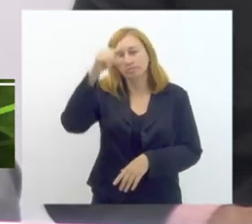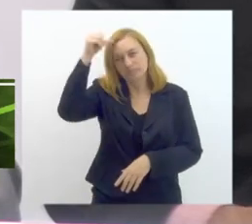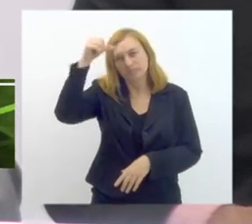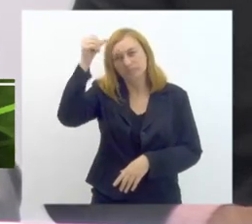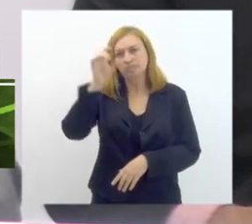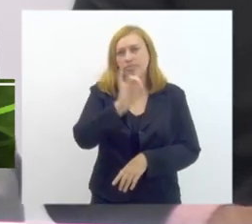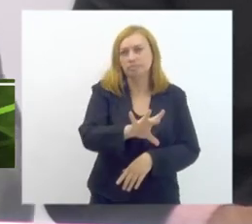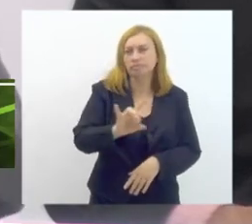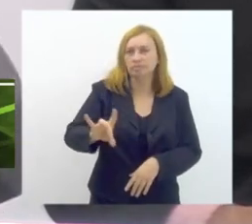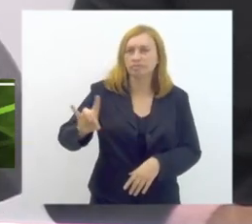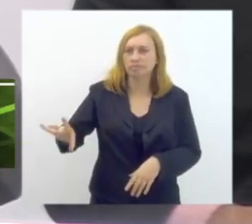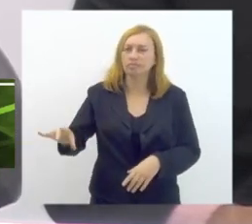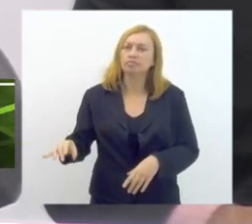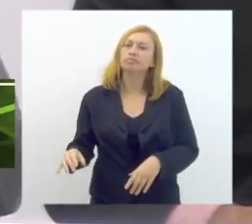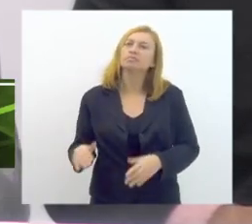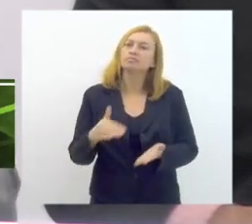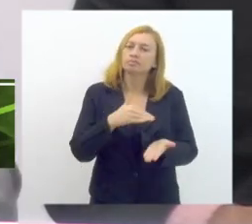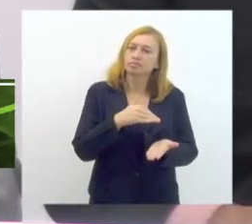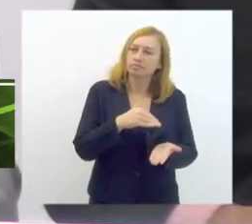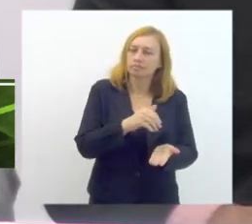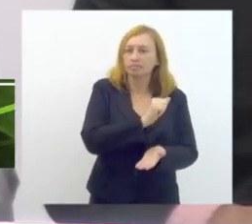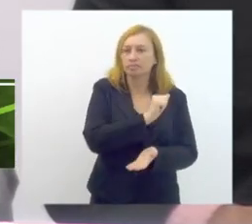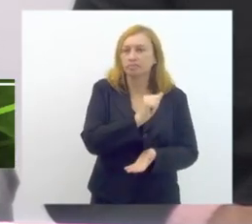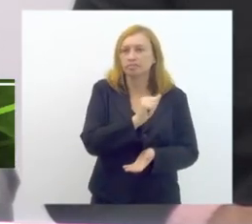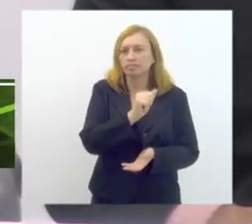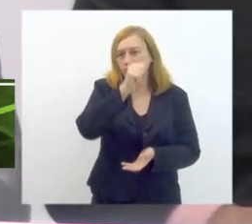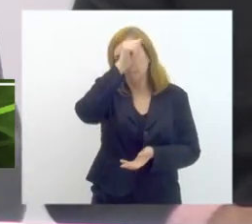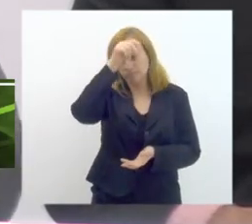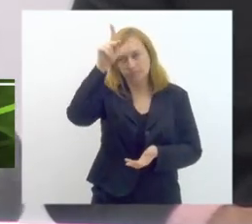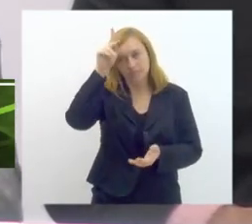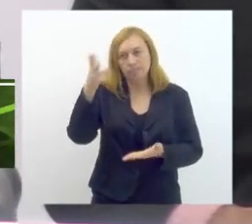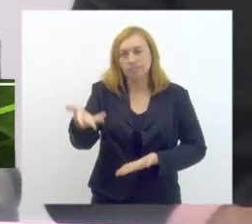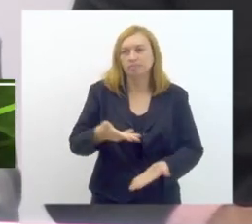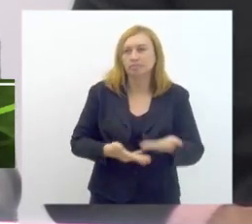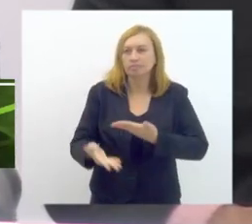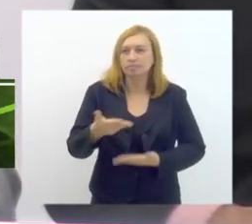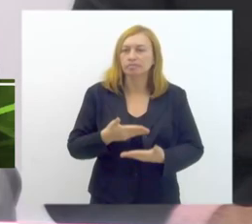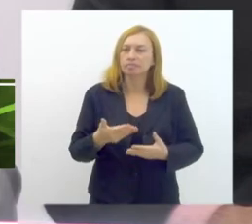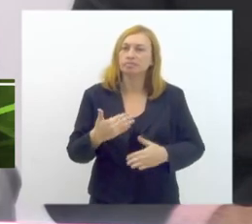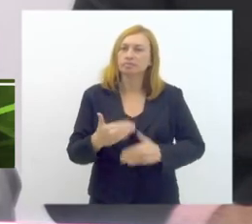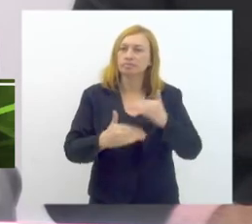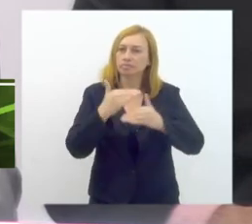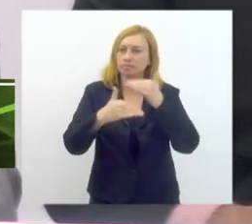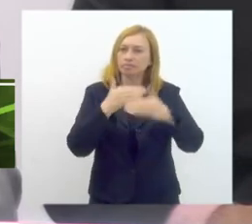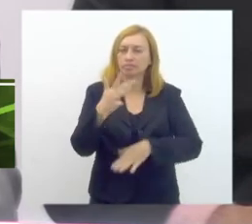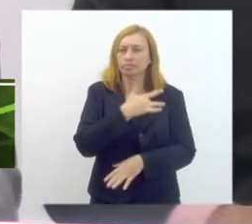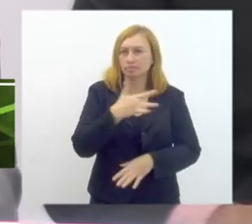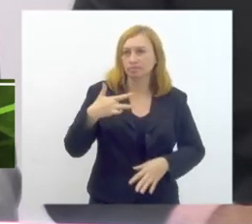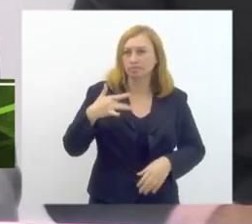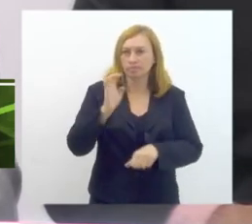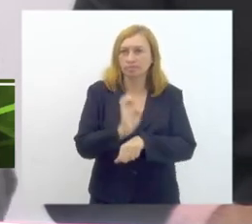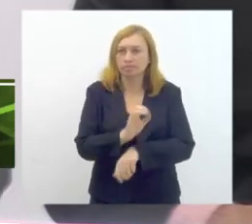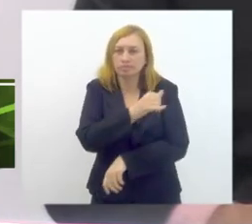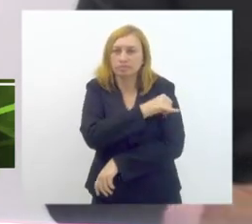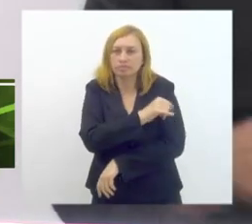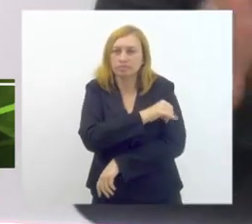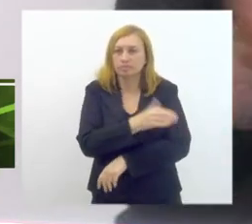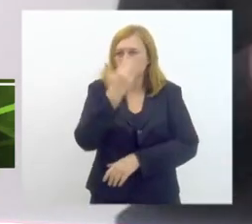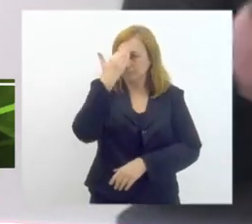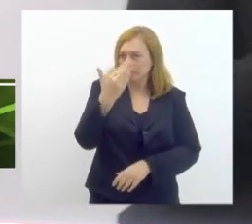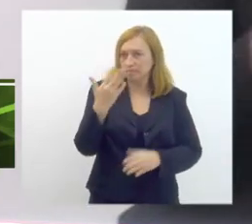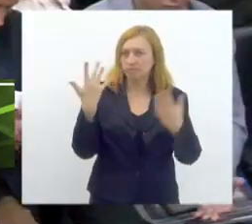cada prefeito que tem se formado parceiro com as suas equipes para trazer desenvolvimento à saúde do Estado do Rio de Janeiro. Muito